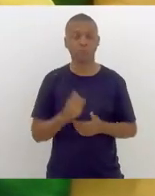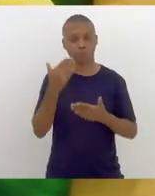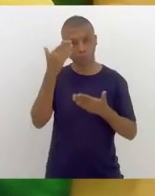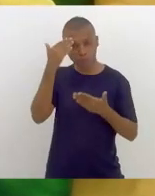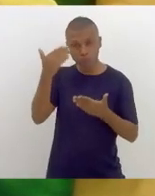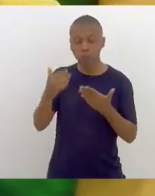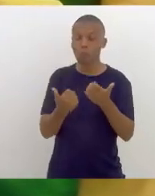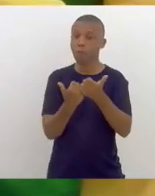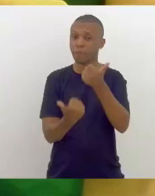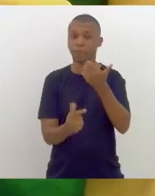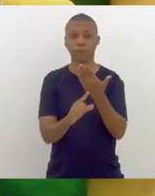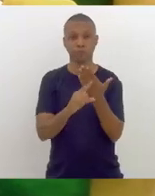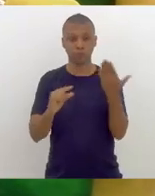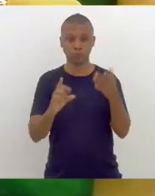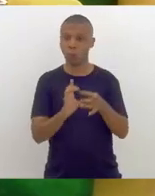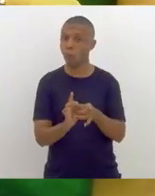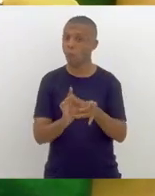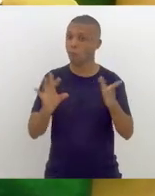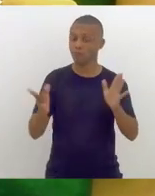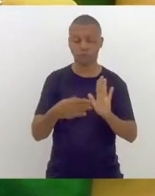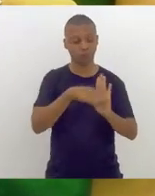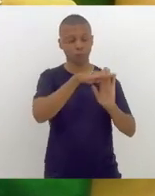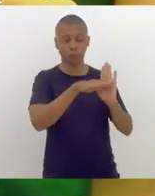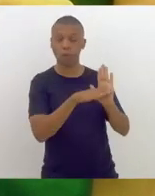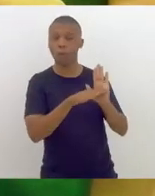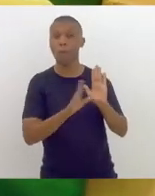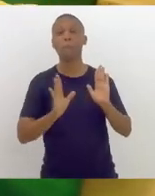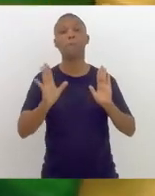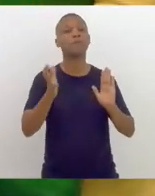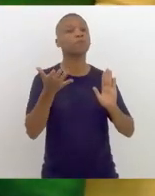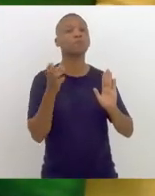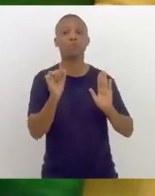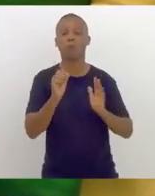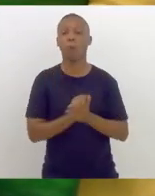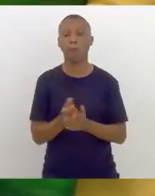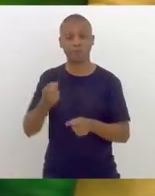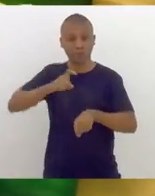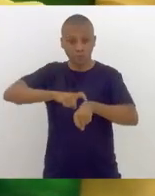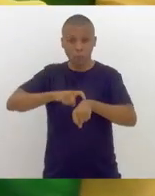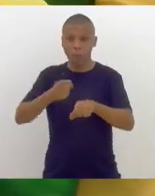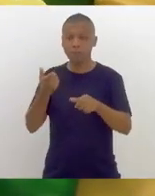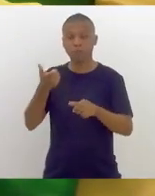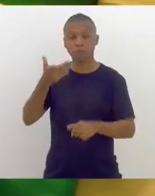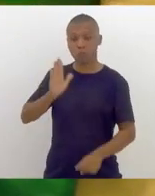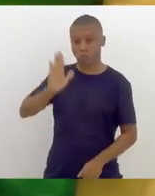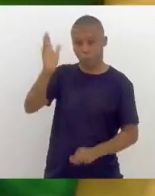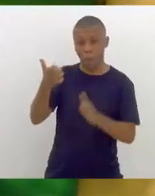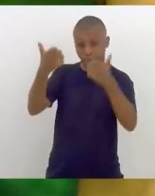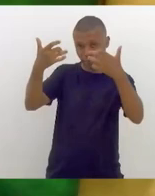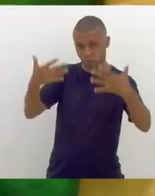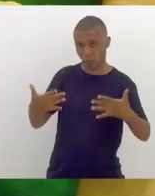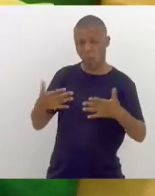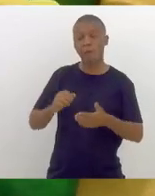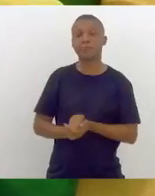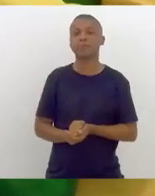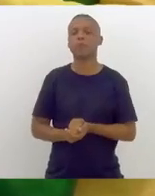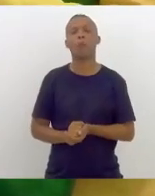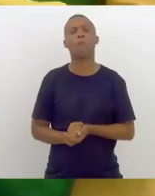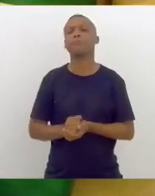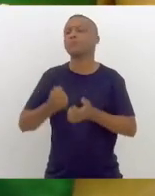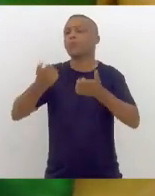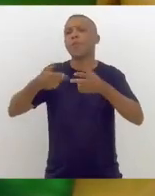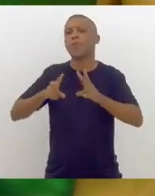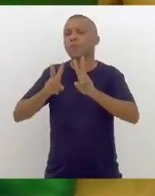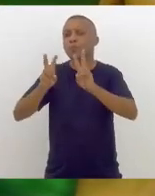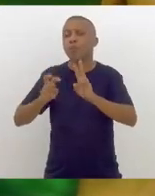co-autoria que você é excelente abriu mas eu queria deputada Tia Jô na questão de ordem especificamente em relação ao projeto de resolução desculpe